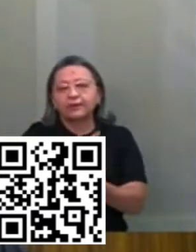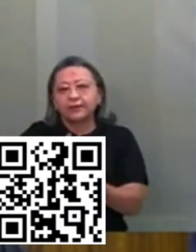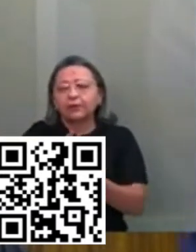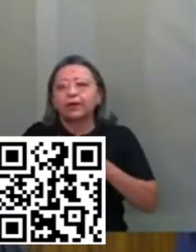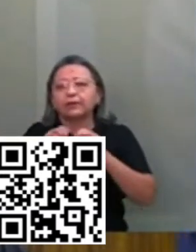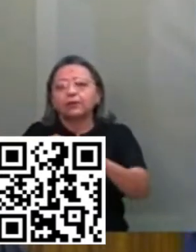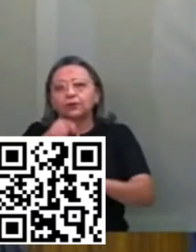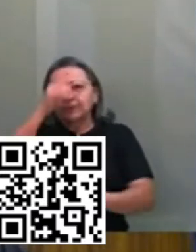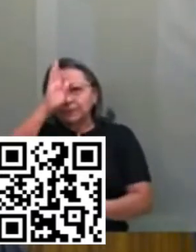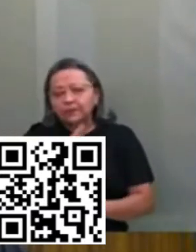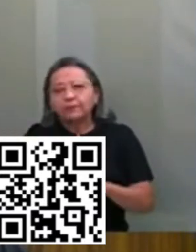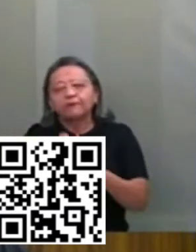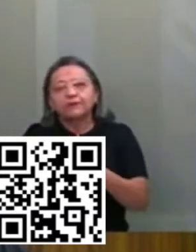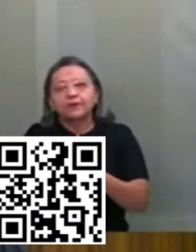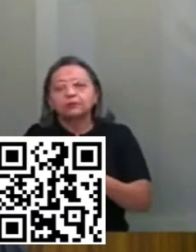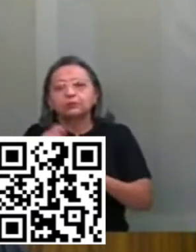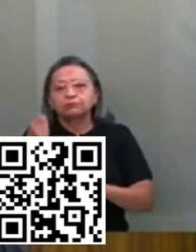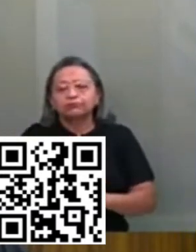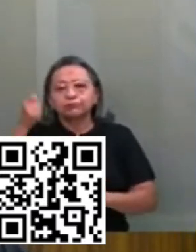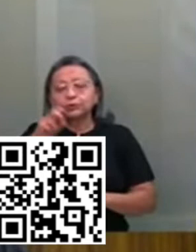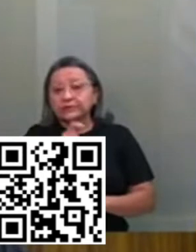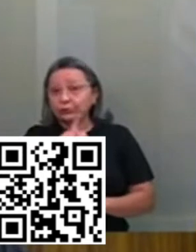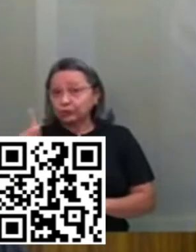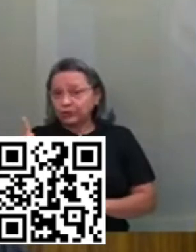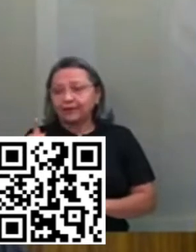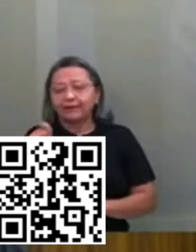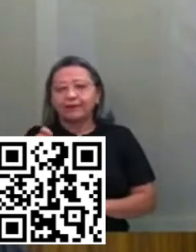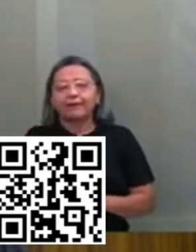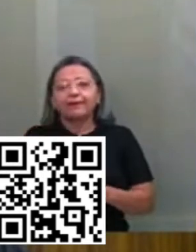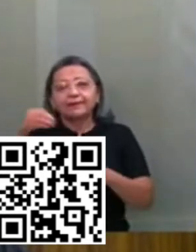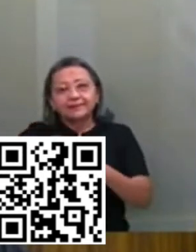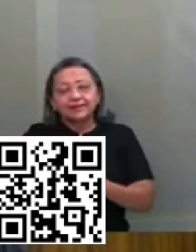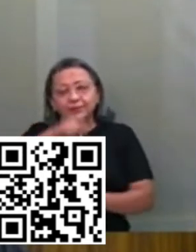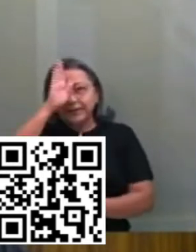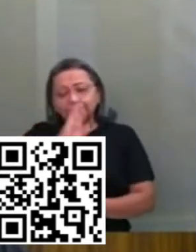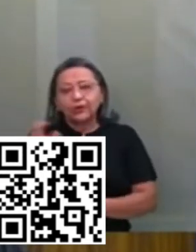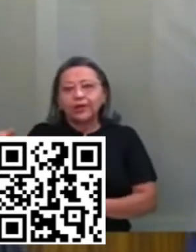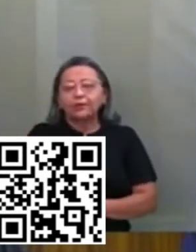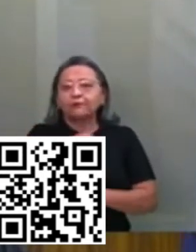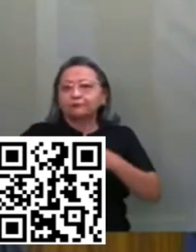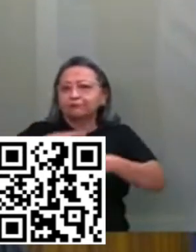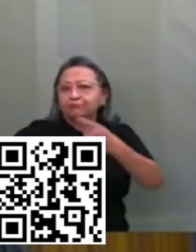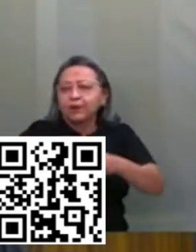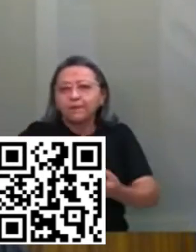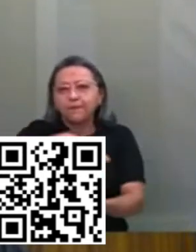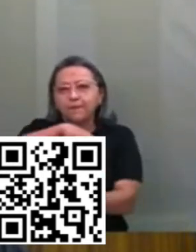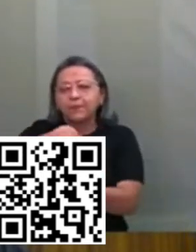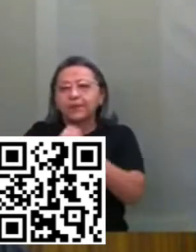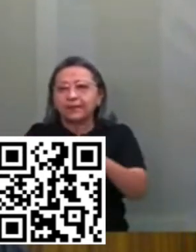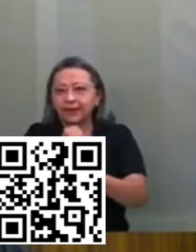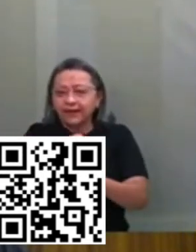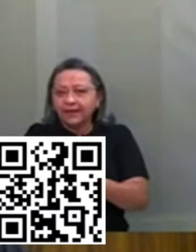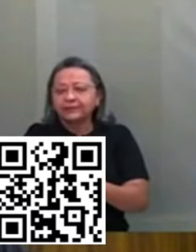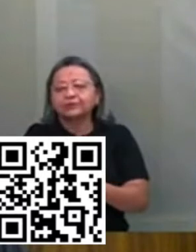todos os brasileiros, realizamos o leilão do 5G, que insere o Brasil na nova geração mundial de internet